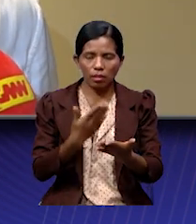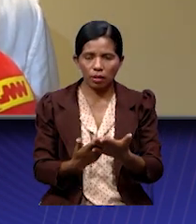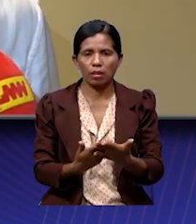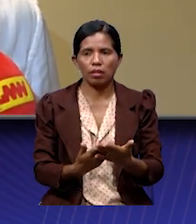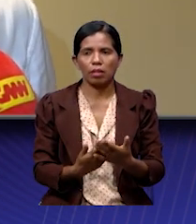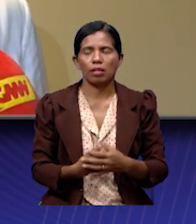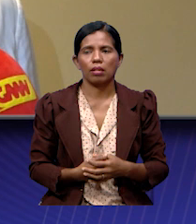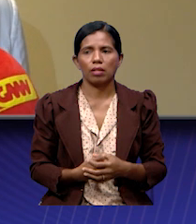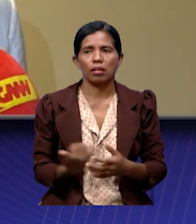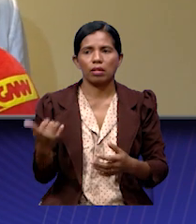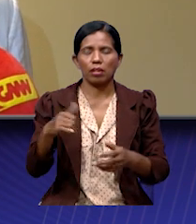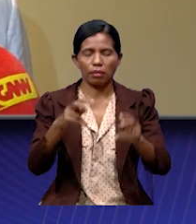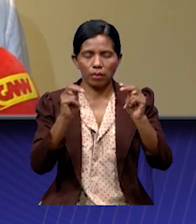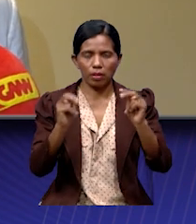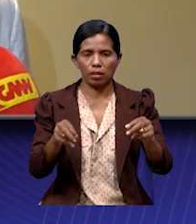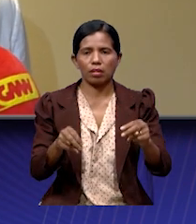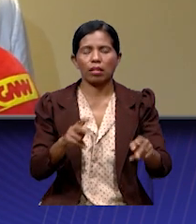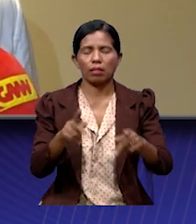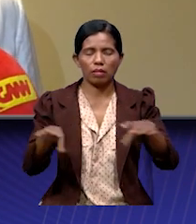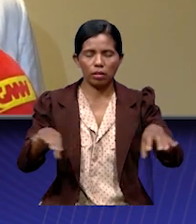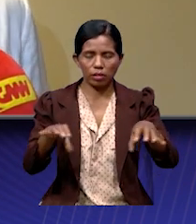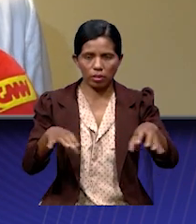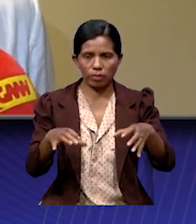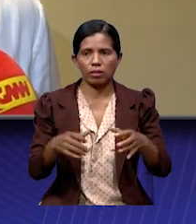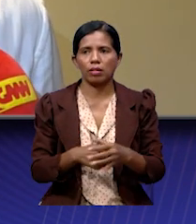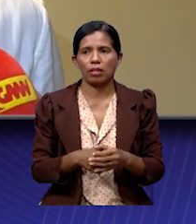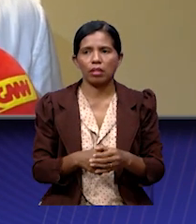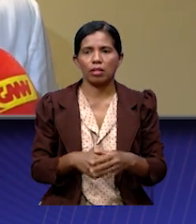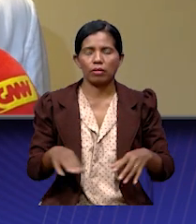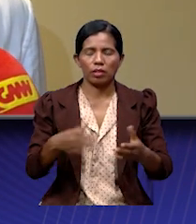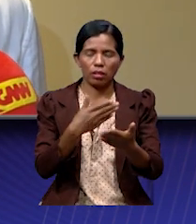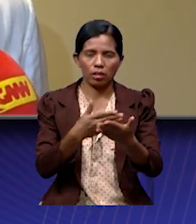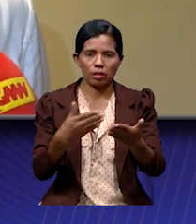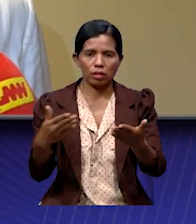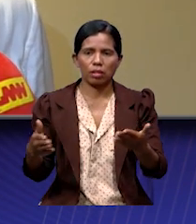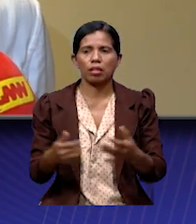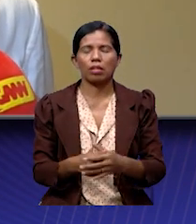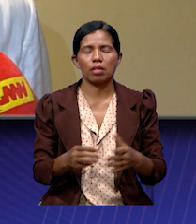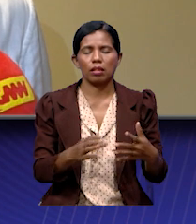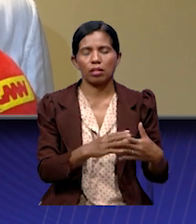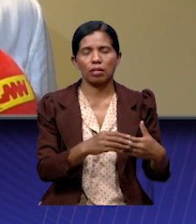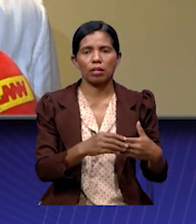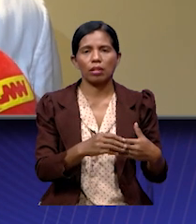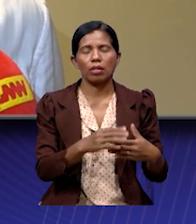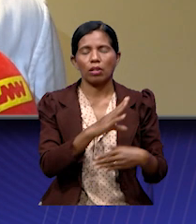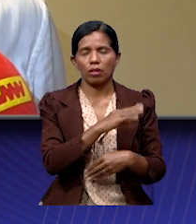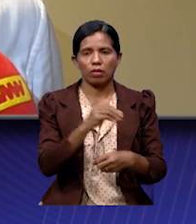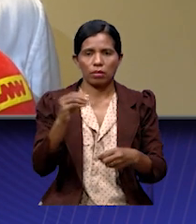ba sira precisa ema servicio precisa equipamentos no mos sira